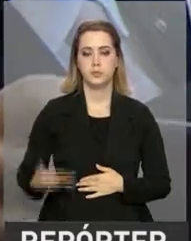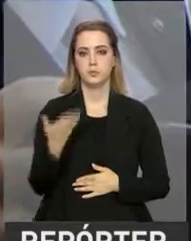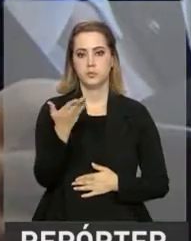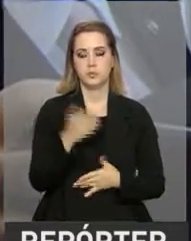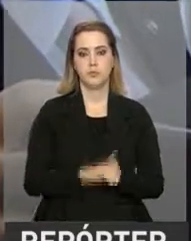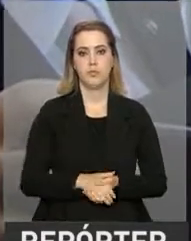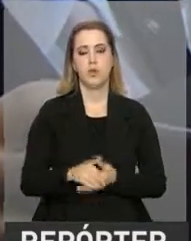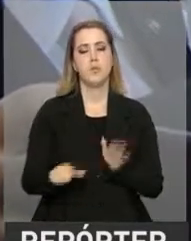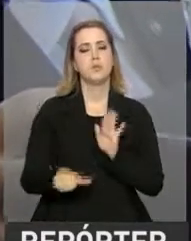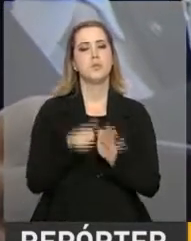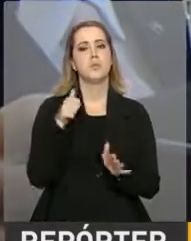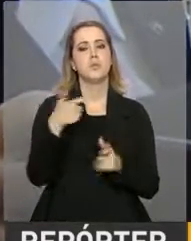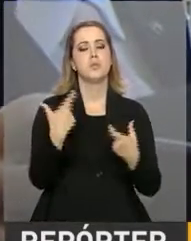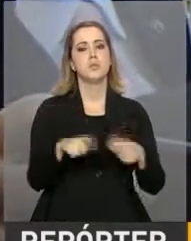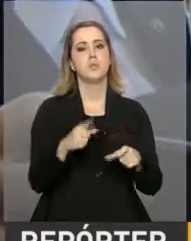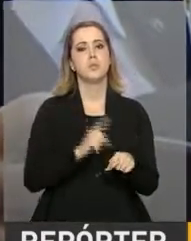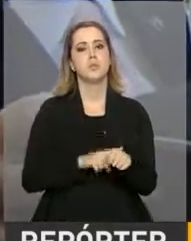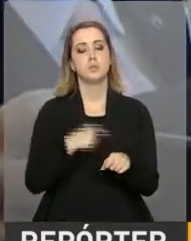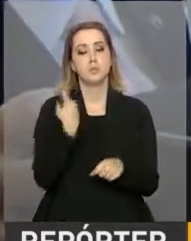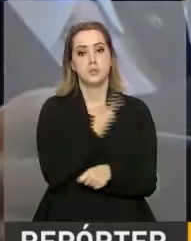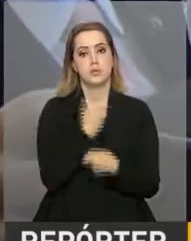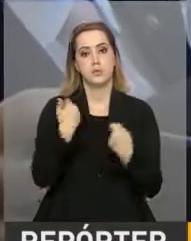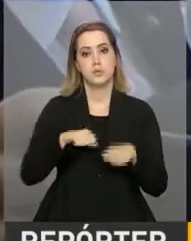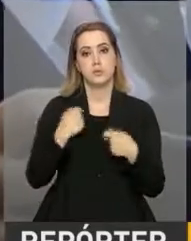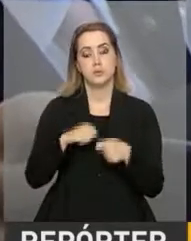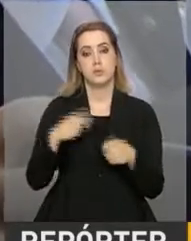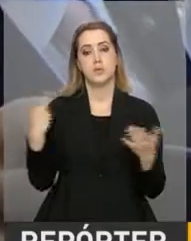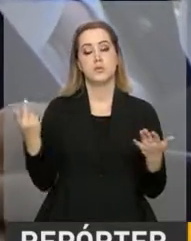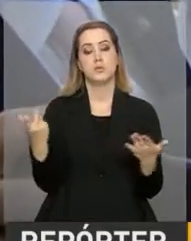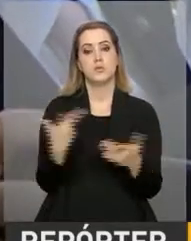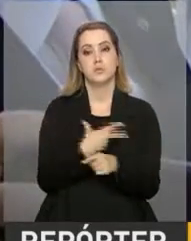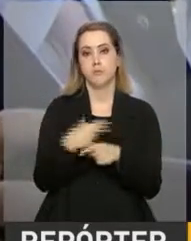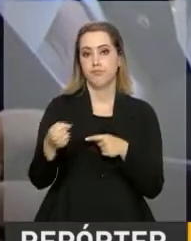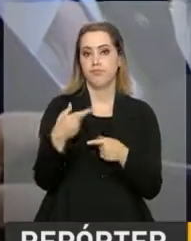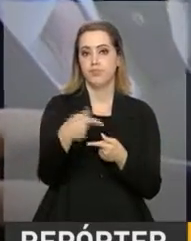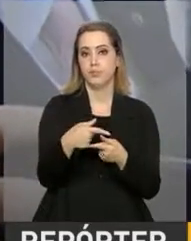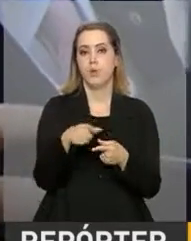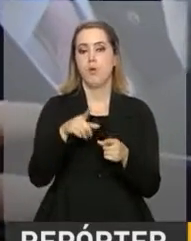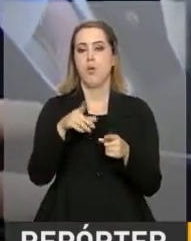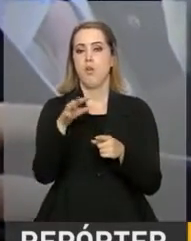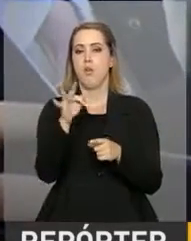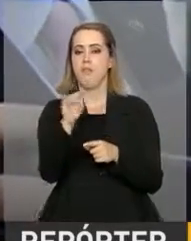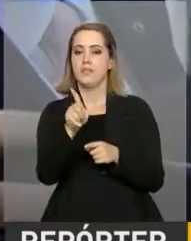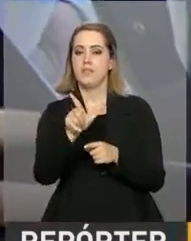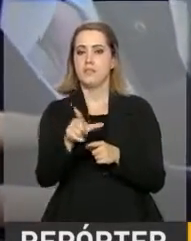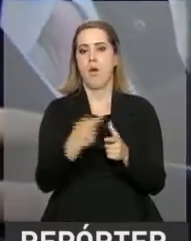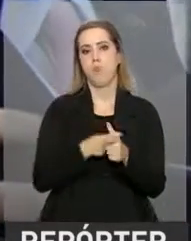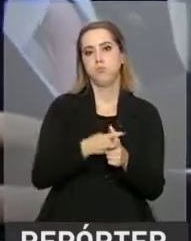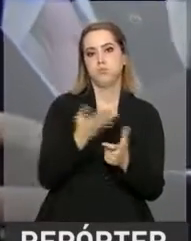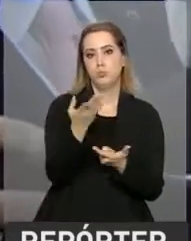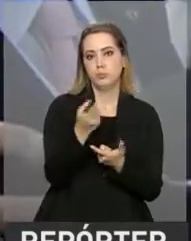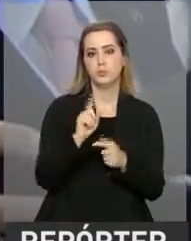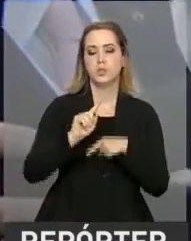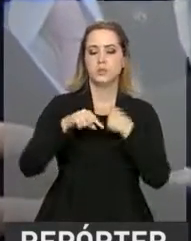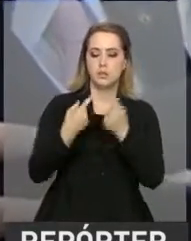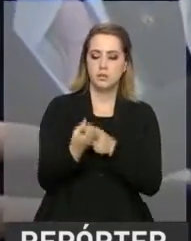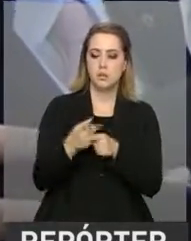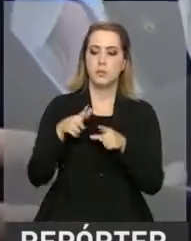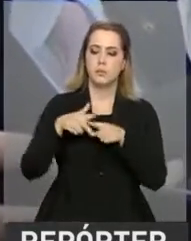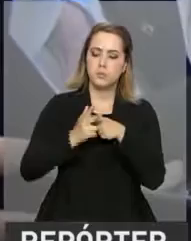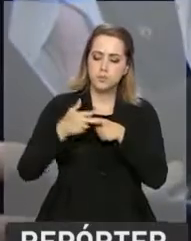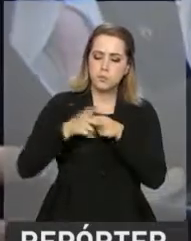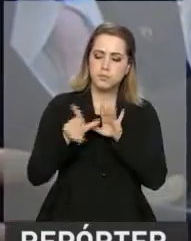Nesse primeiro momento, nós precisamos resolver a questão do déficit fiscal. A atualização da legislação